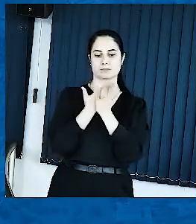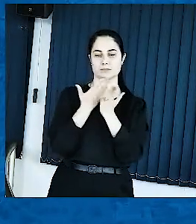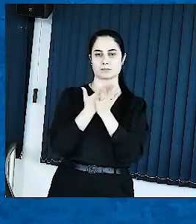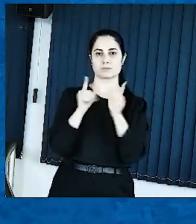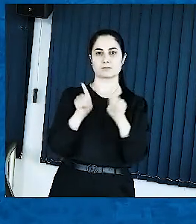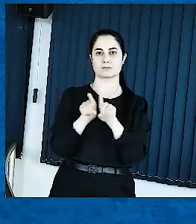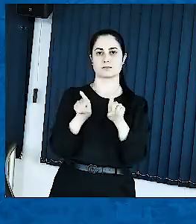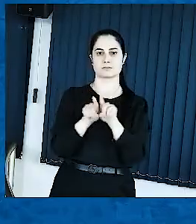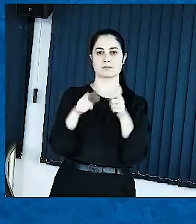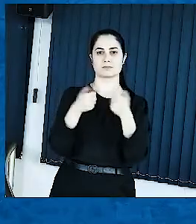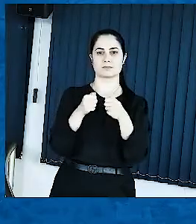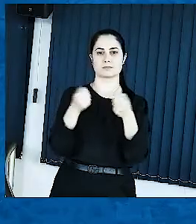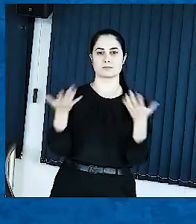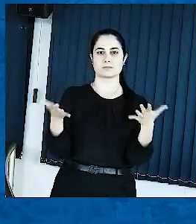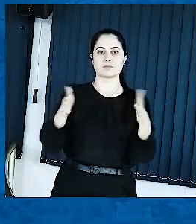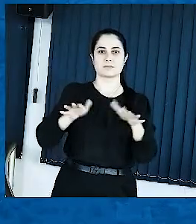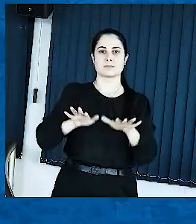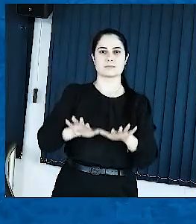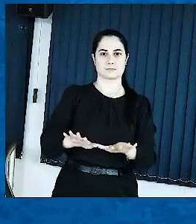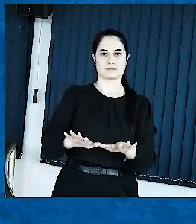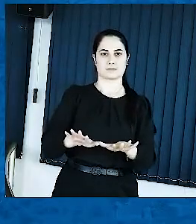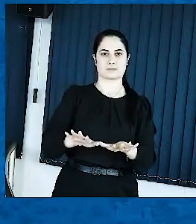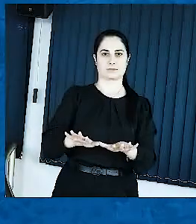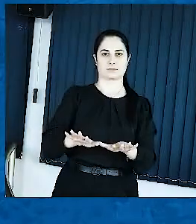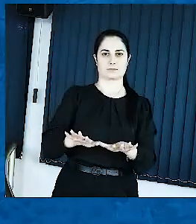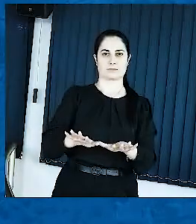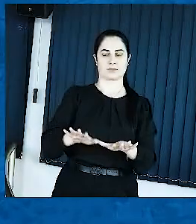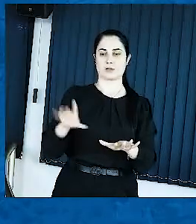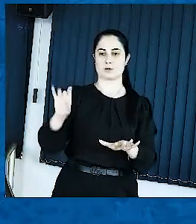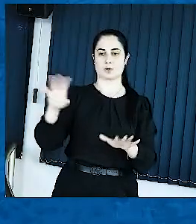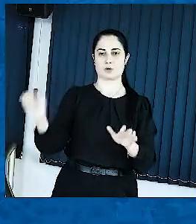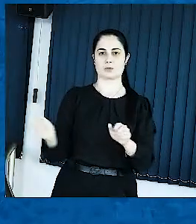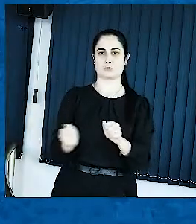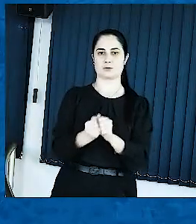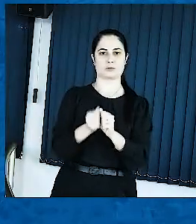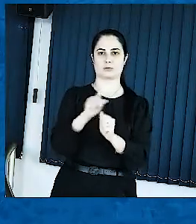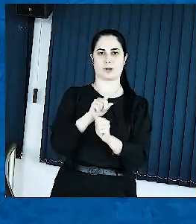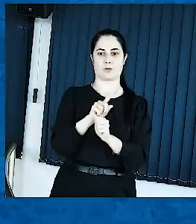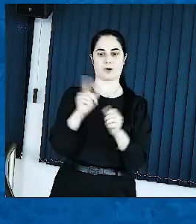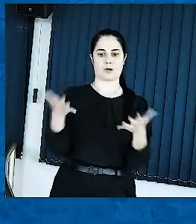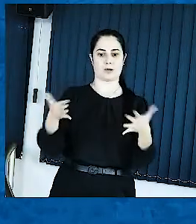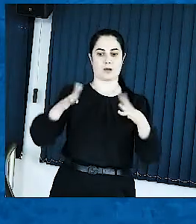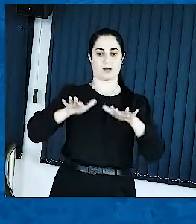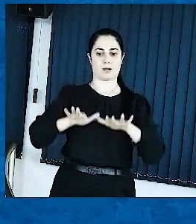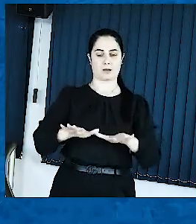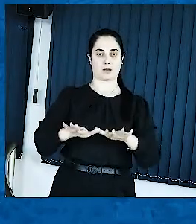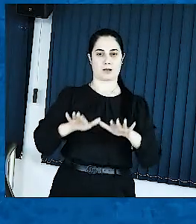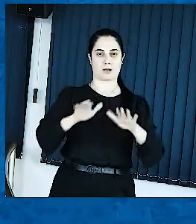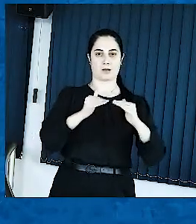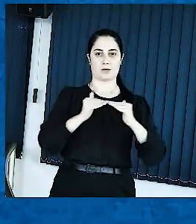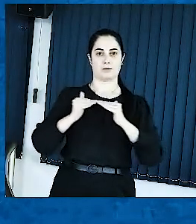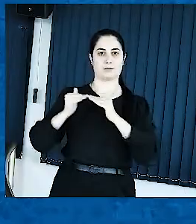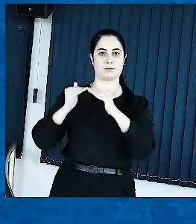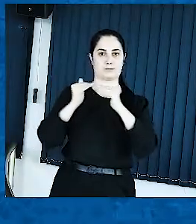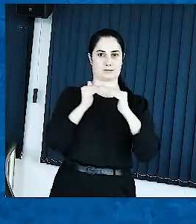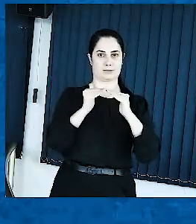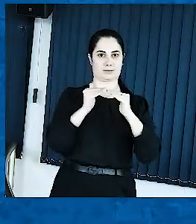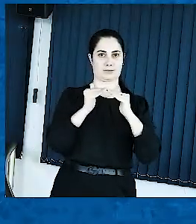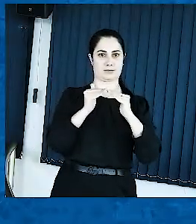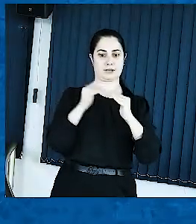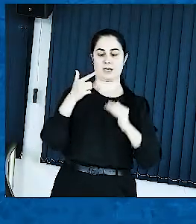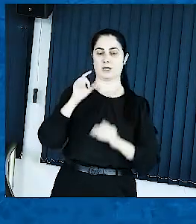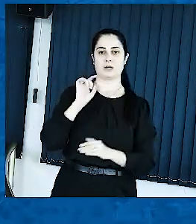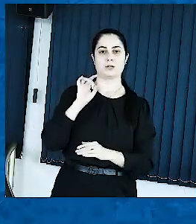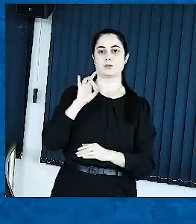saber incluir e não colocar junto. Inclusão é equidade, não é igualdade. Não